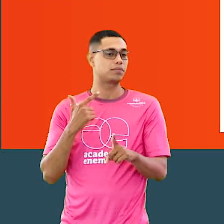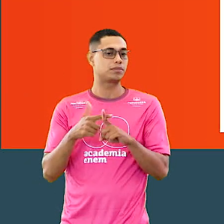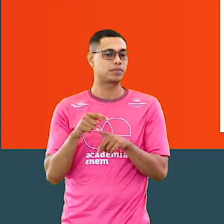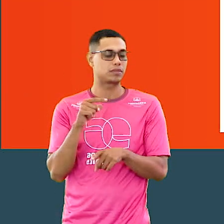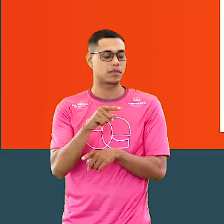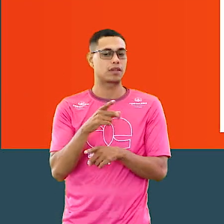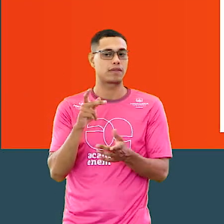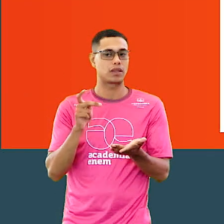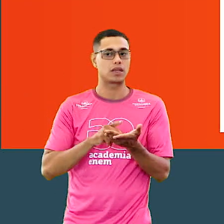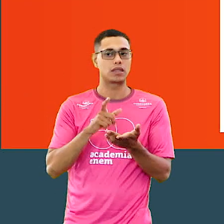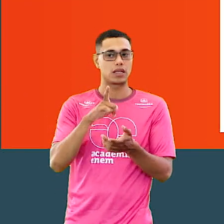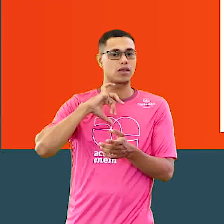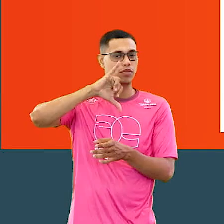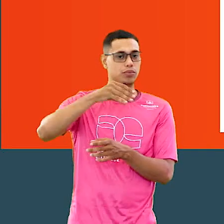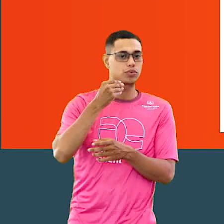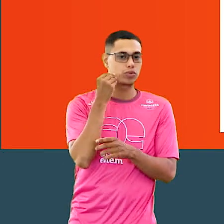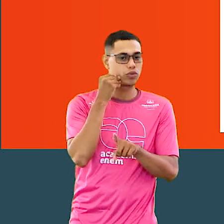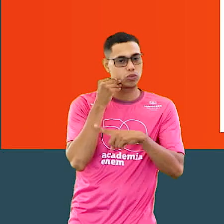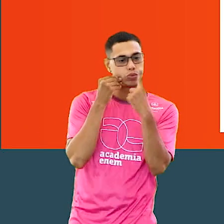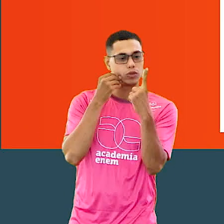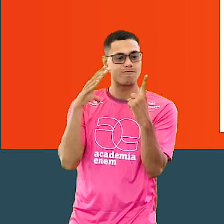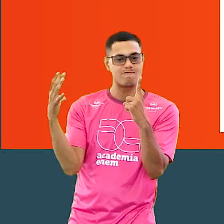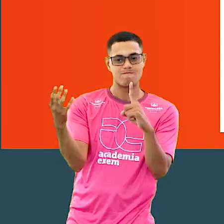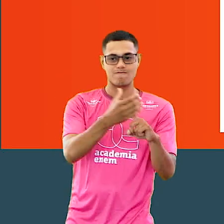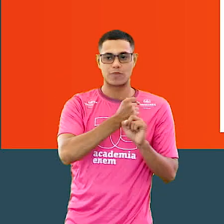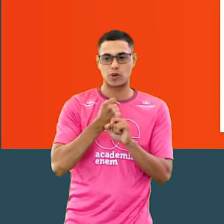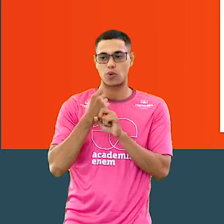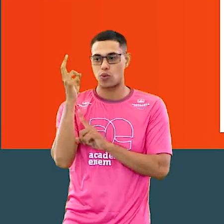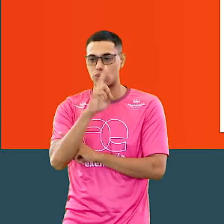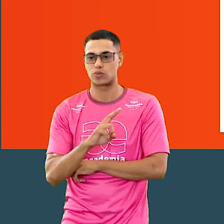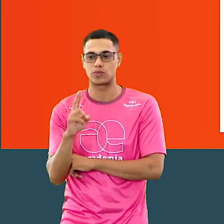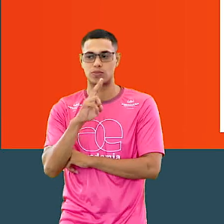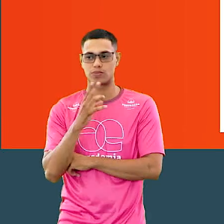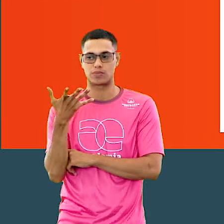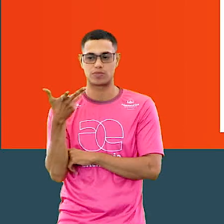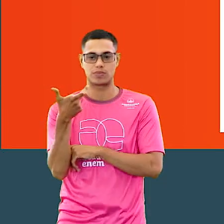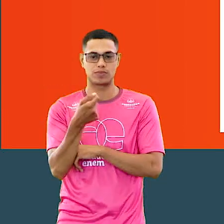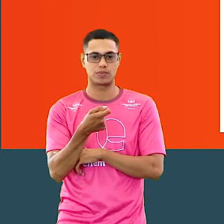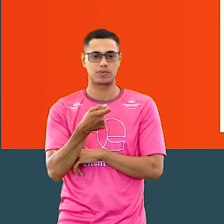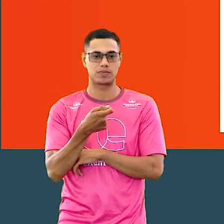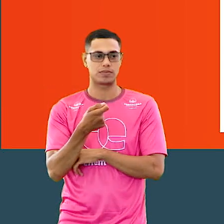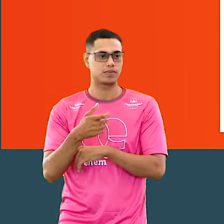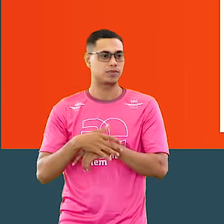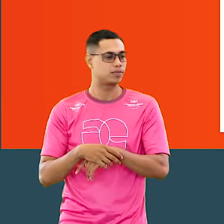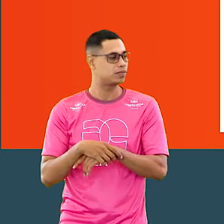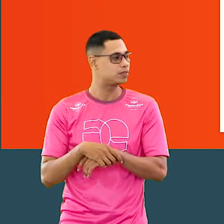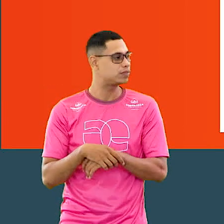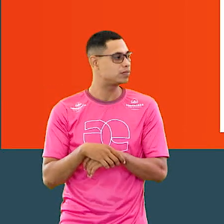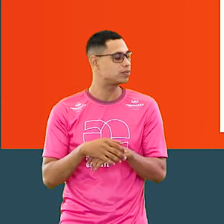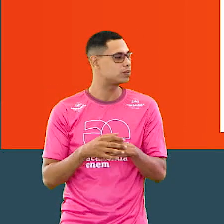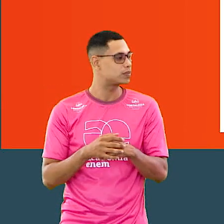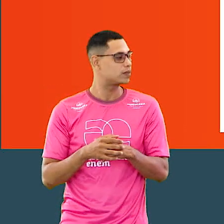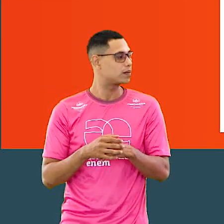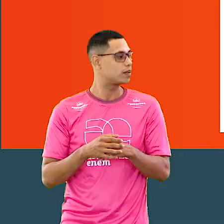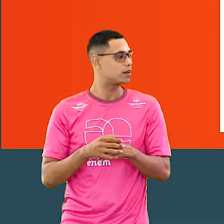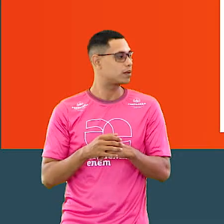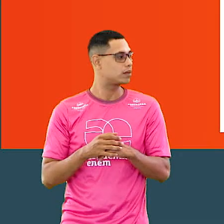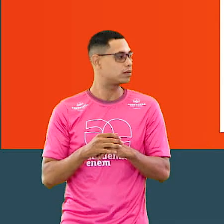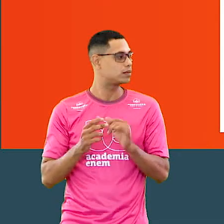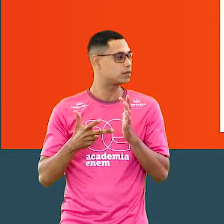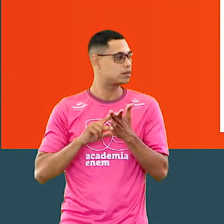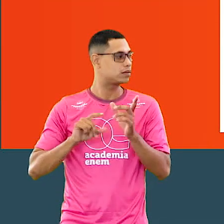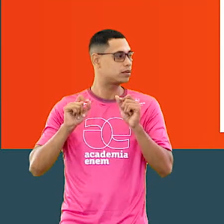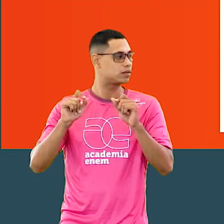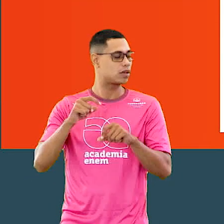Porque vocês seguram aquela oportunidade e fazem bem feito. Tá? Então, isso aqui